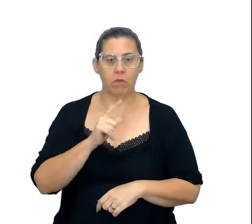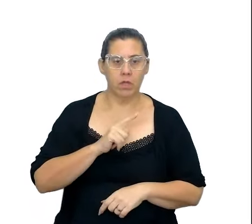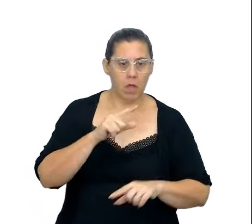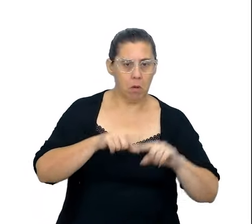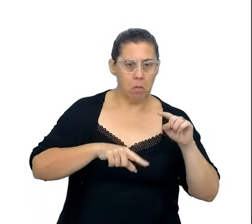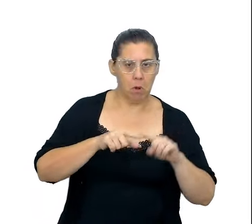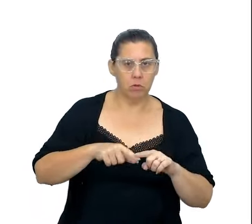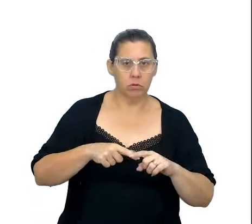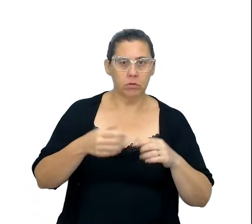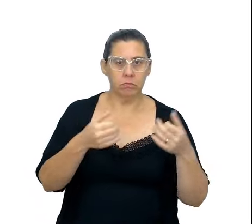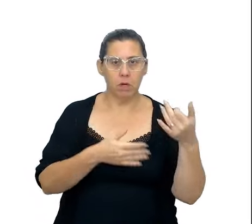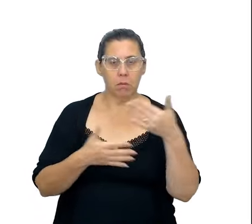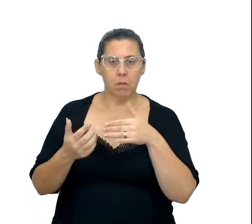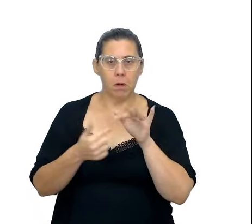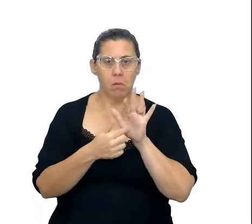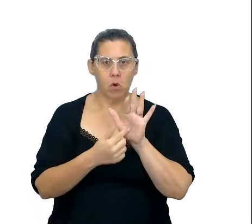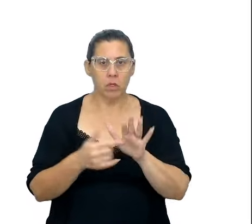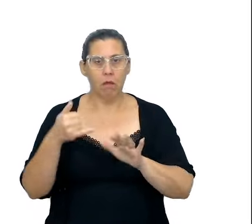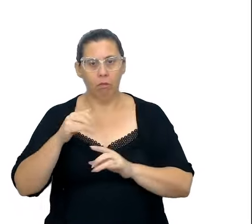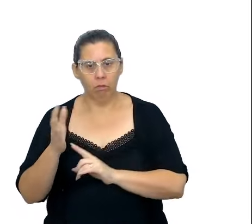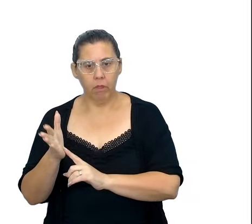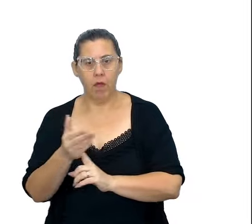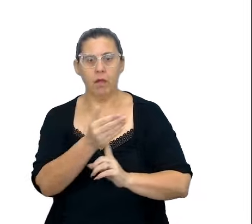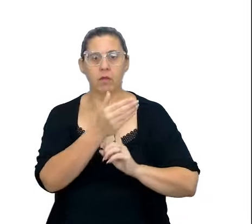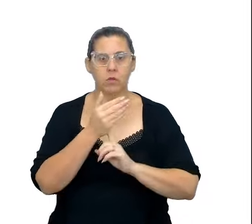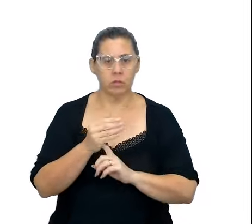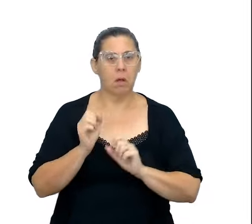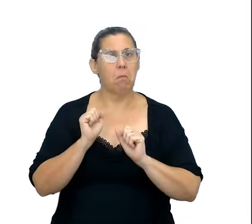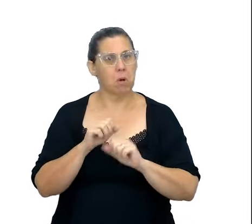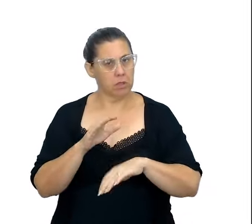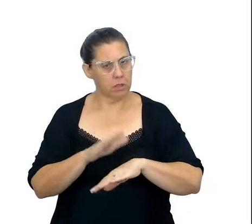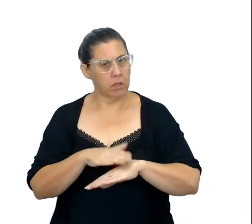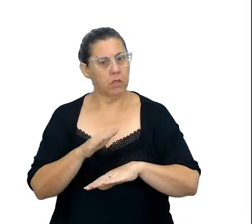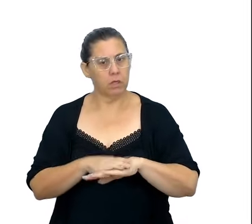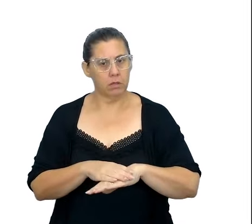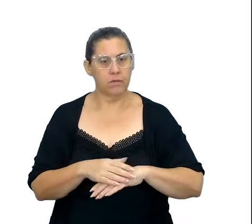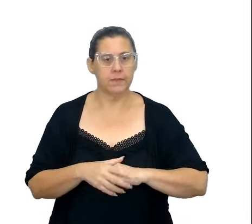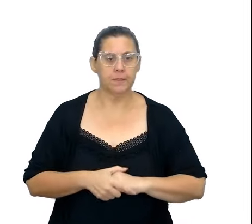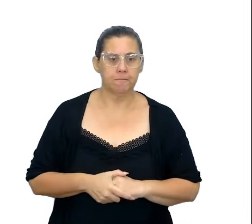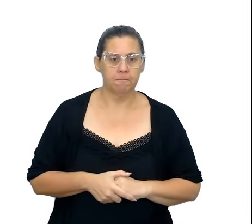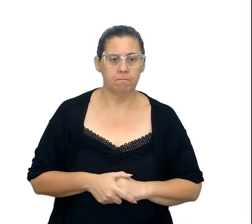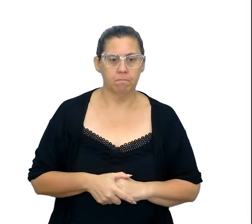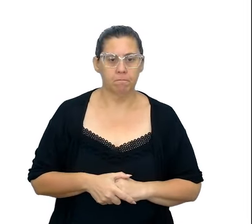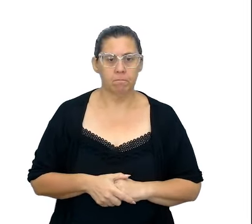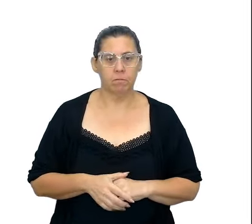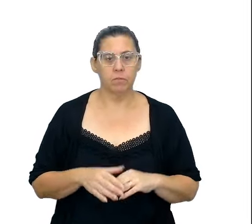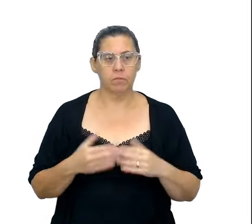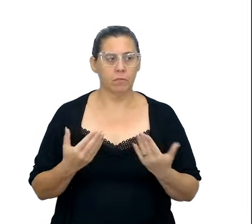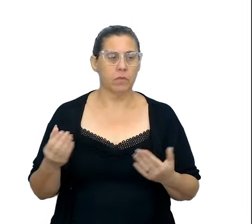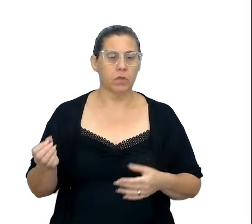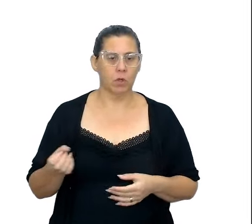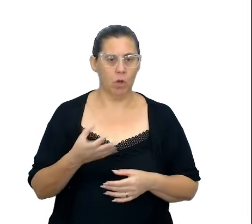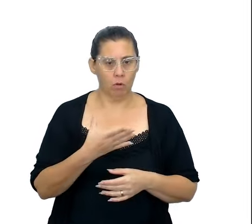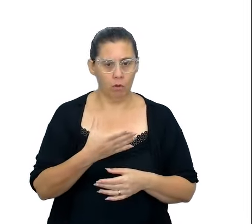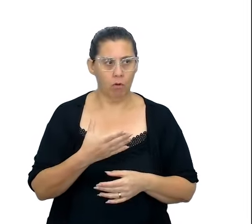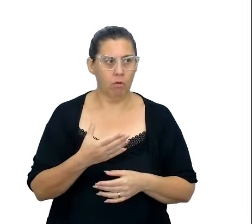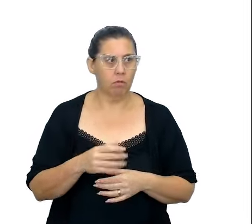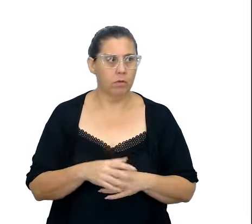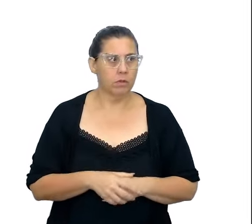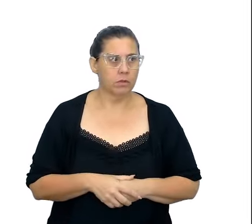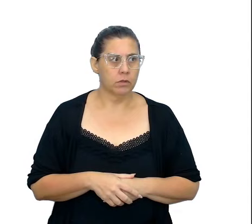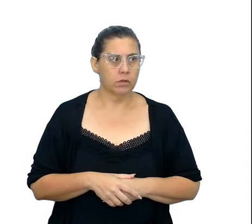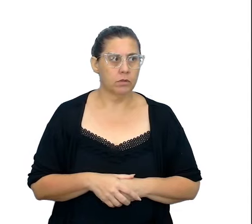de projeção, se tem tecnologia, né, para poder fazer, então, esse processo. Caso não, pode também fazer produção